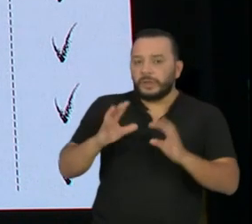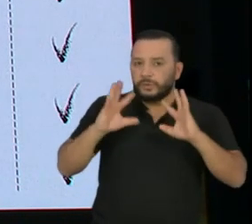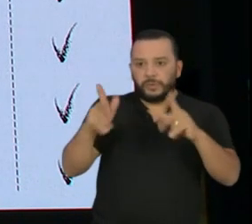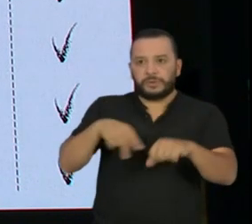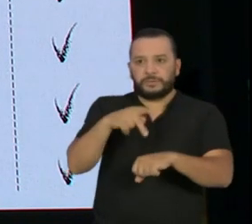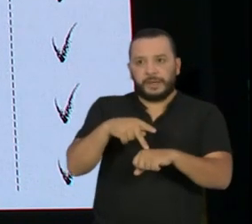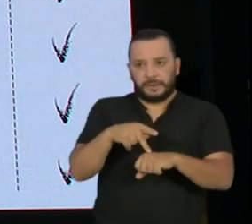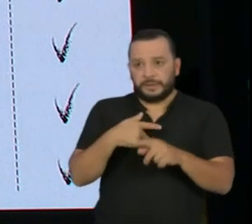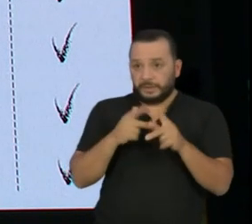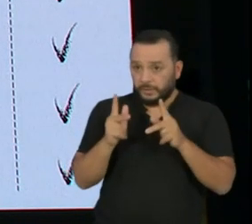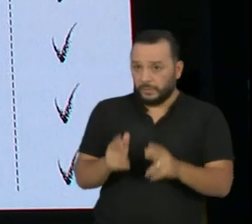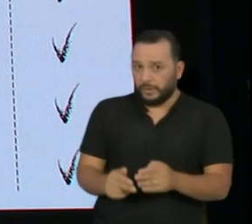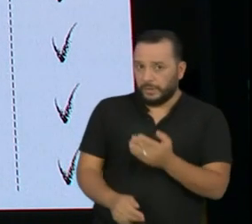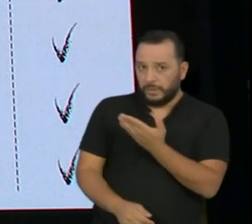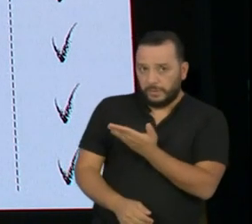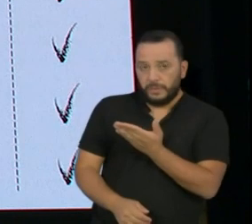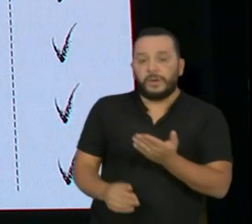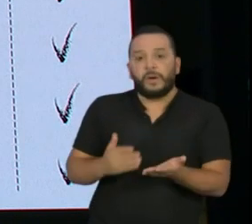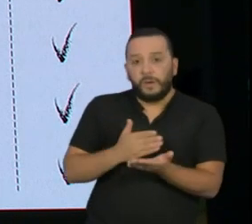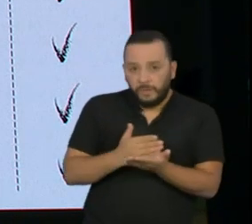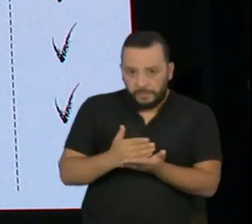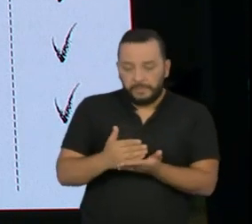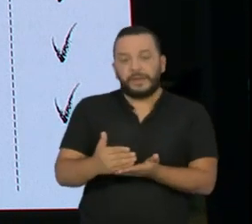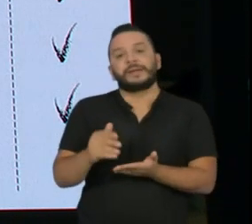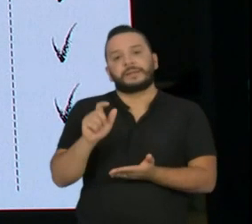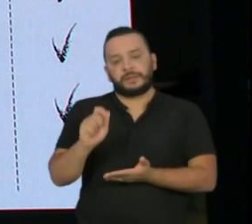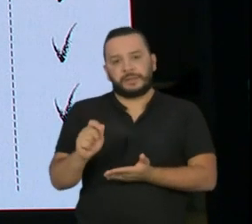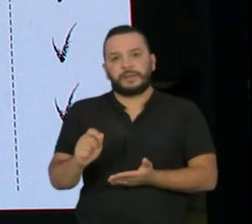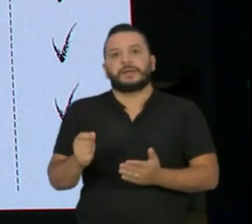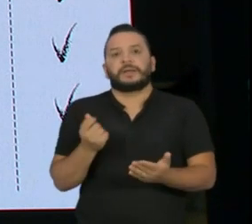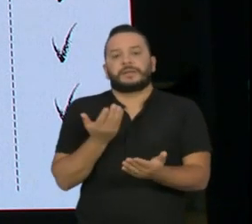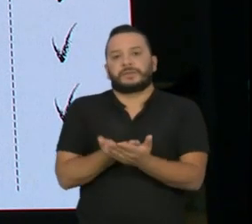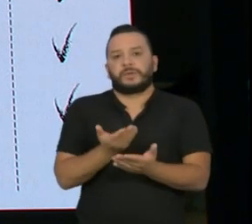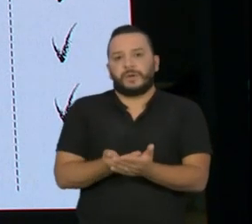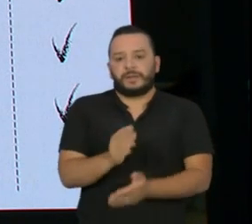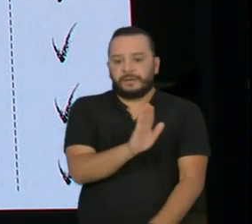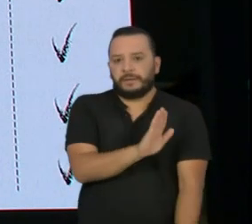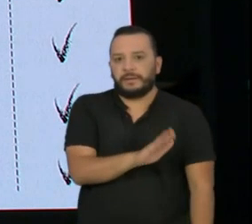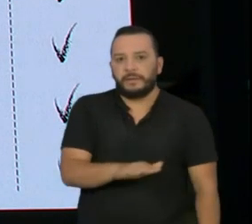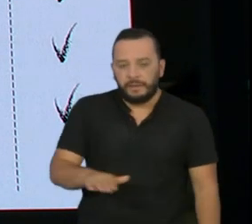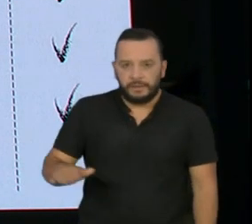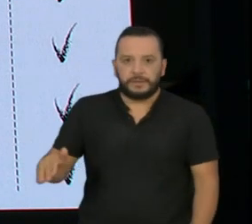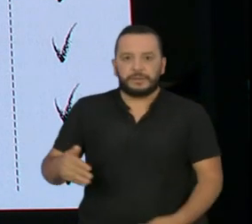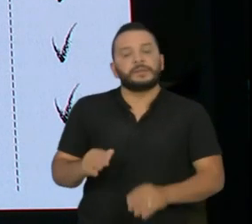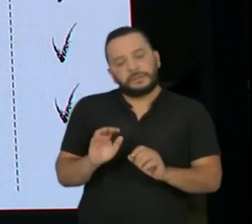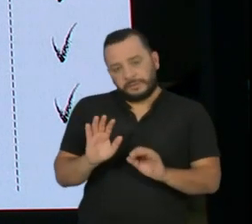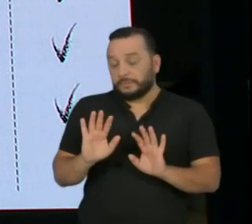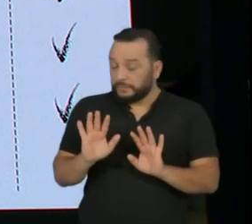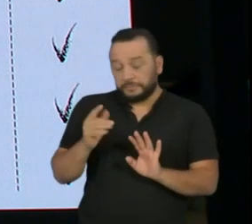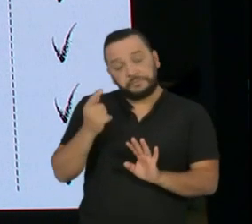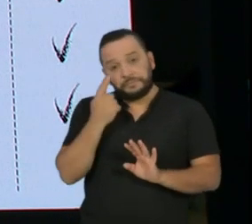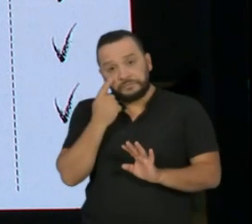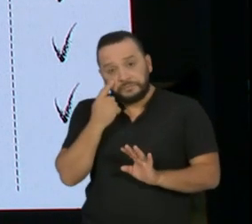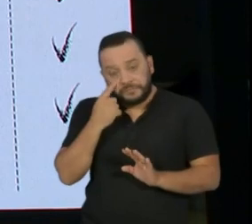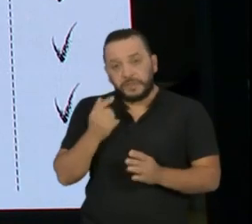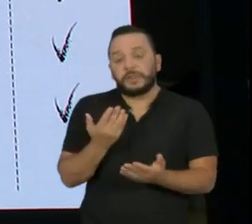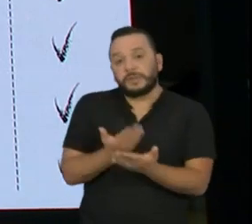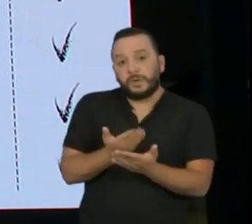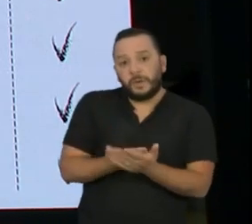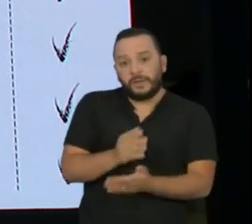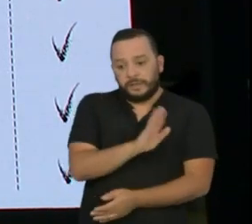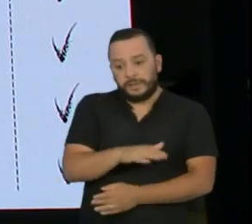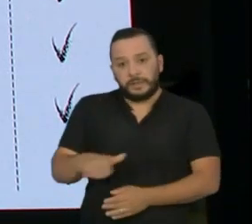assim. O início pela educação infantil tem variações importantes. Nós vamos trabalhar observando a educação infantil de